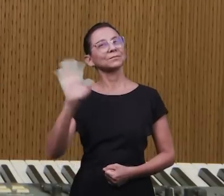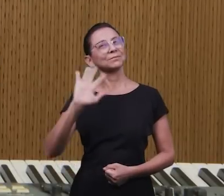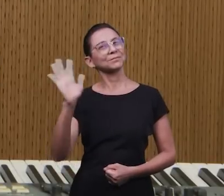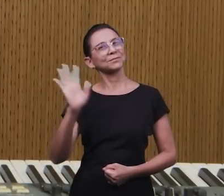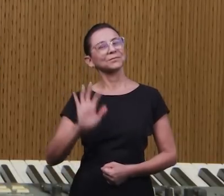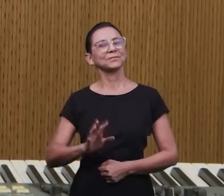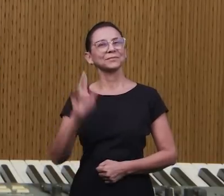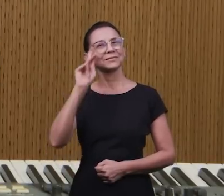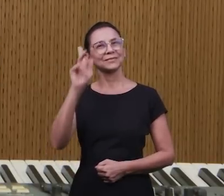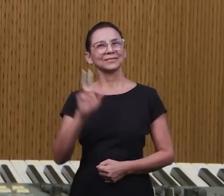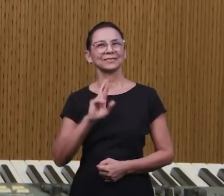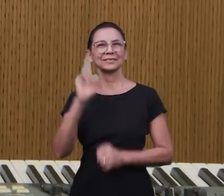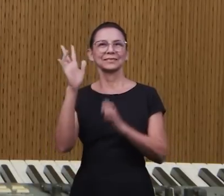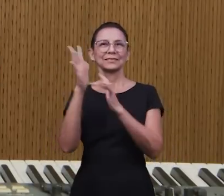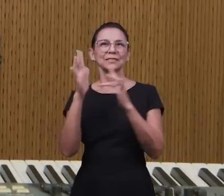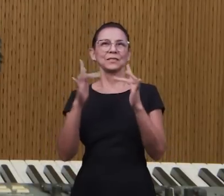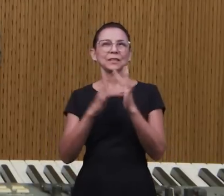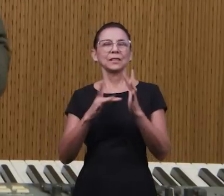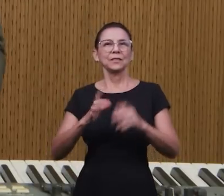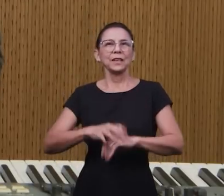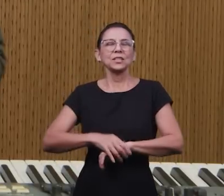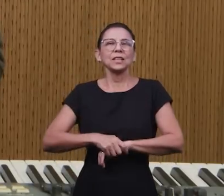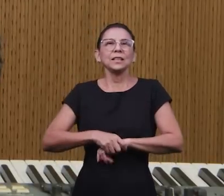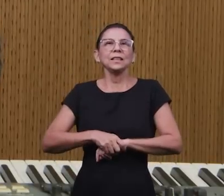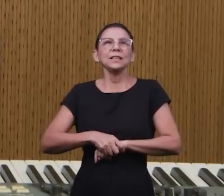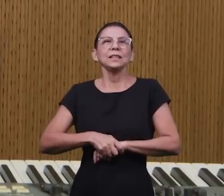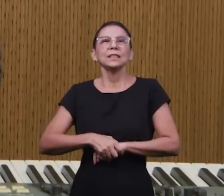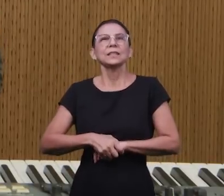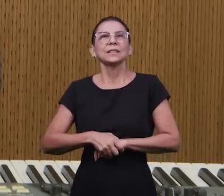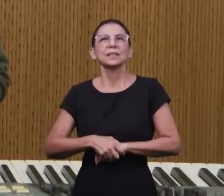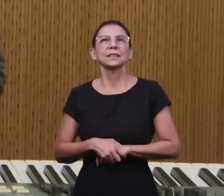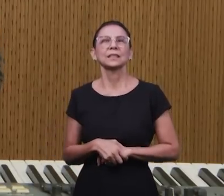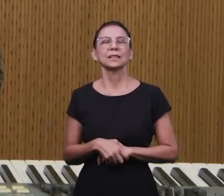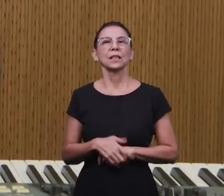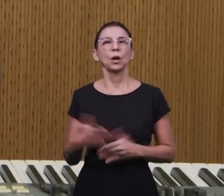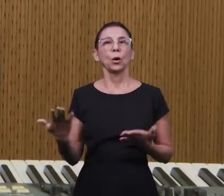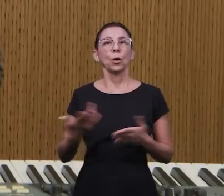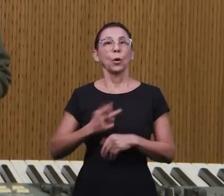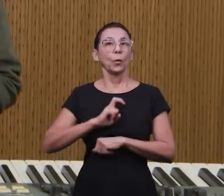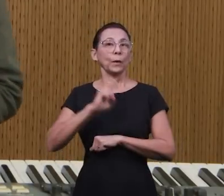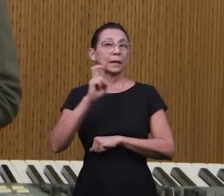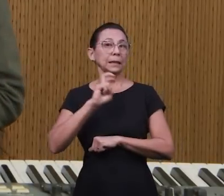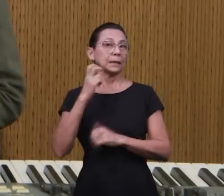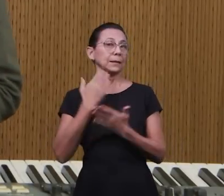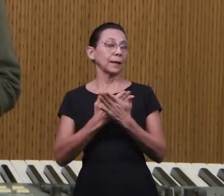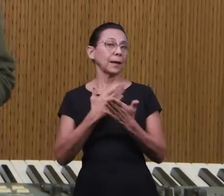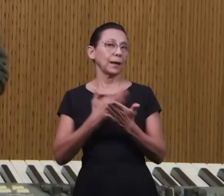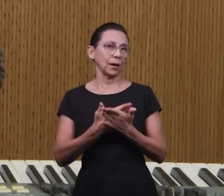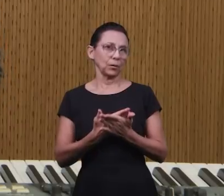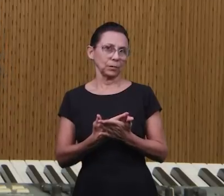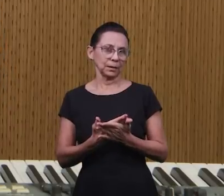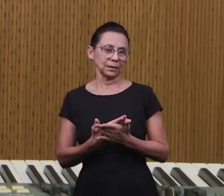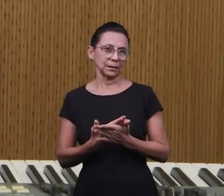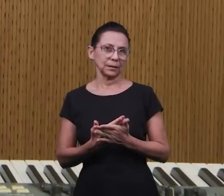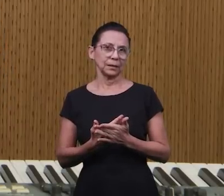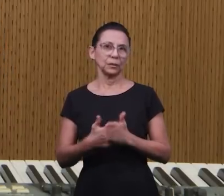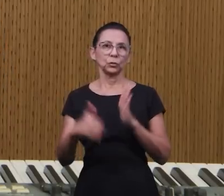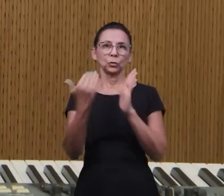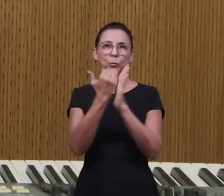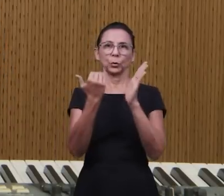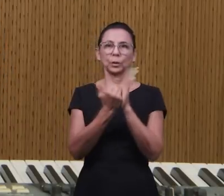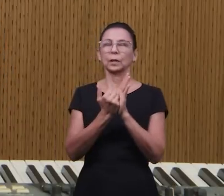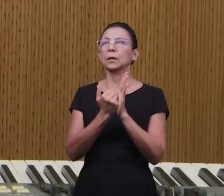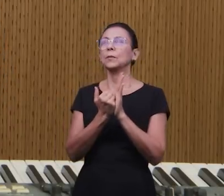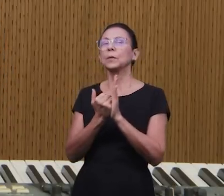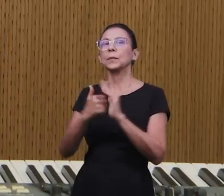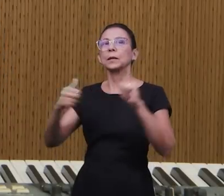Olá, irmãos! A paz do Senhor Jesus. Nós estamos na nossa quinta aula do quadro Pra Teu Louvor. E hoje nós